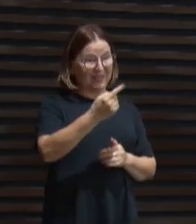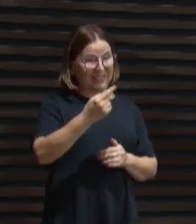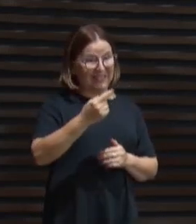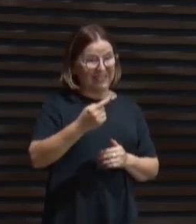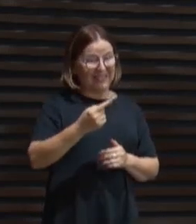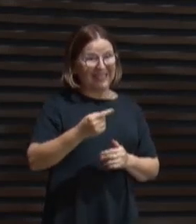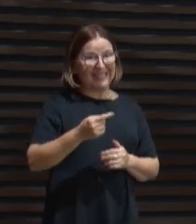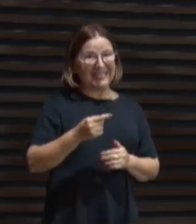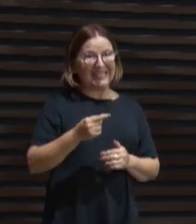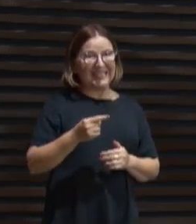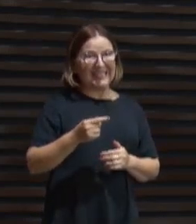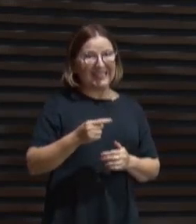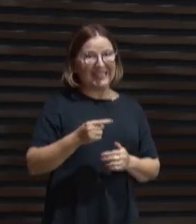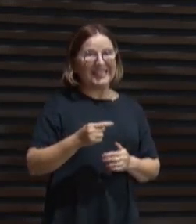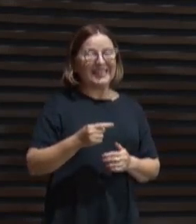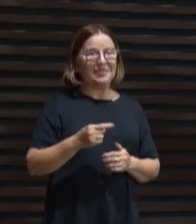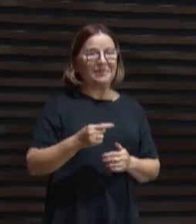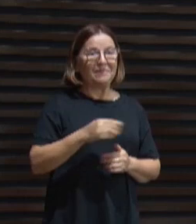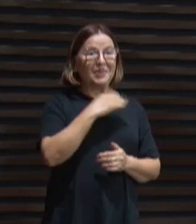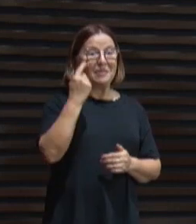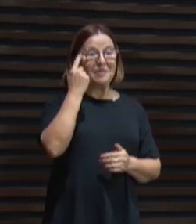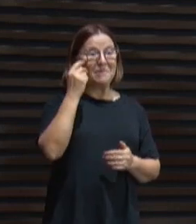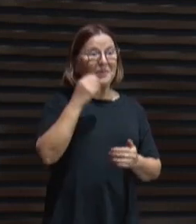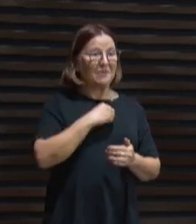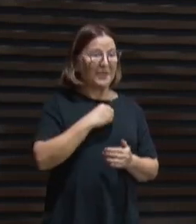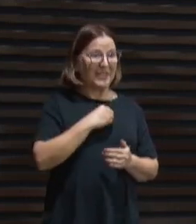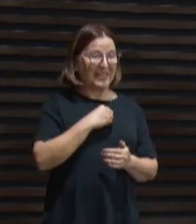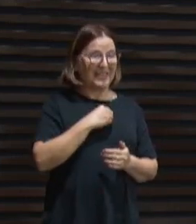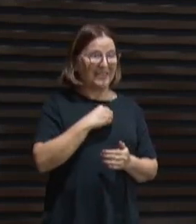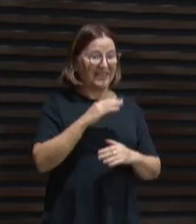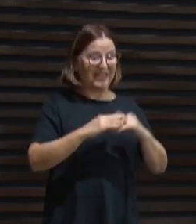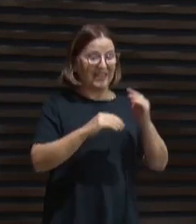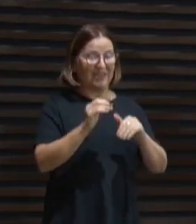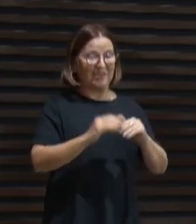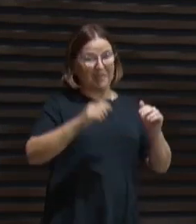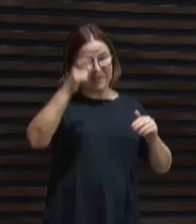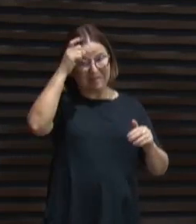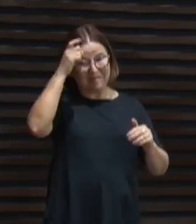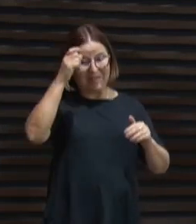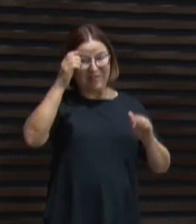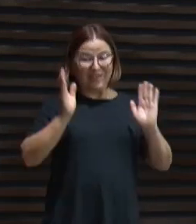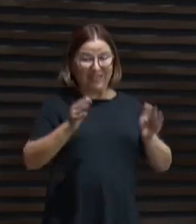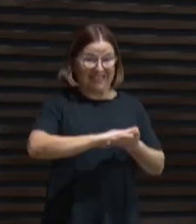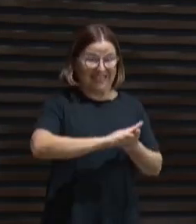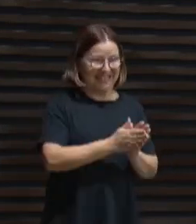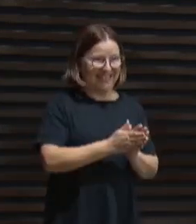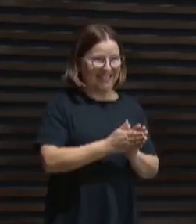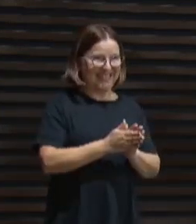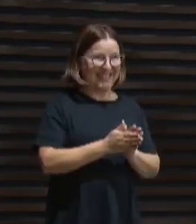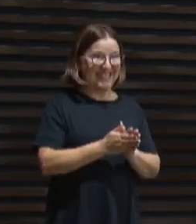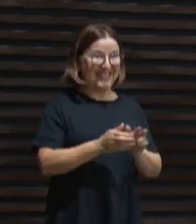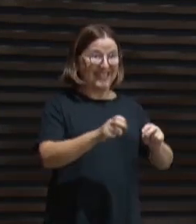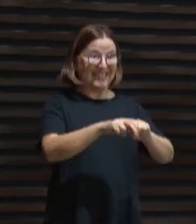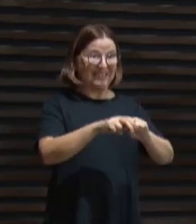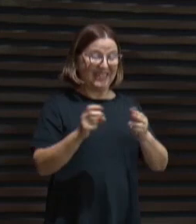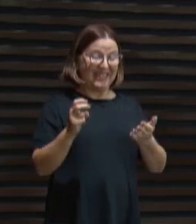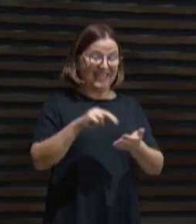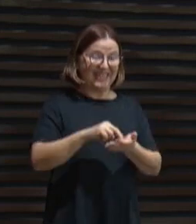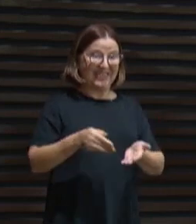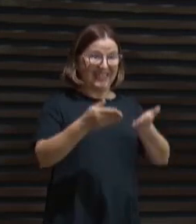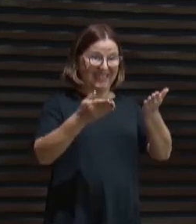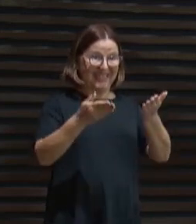desfeita. Não havia mais condenação. Mas pela ressurreição, a vida foi internalizada.